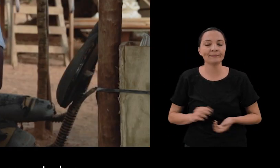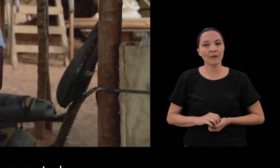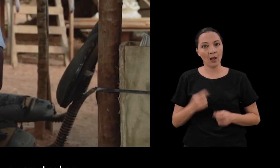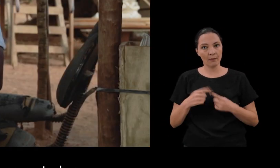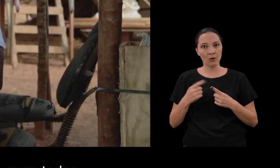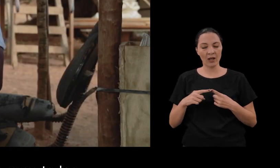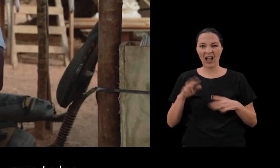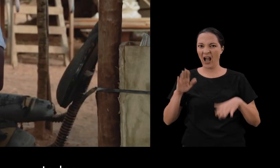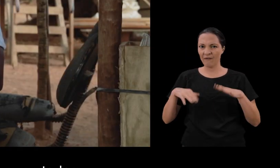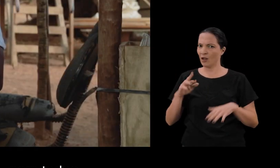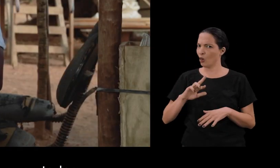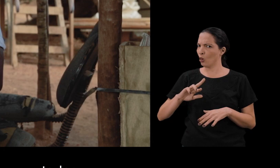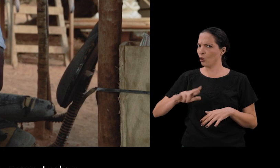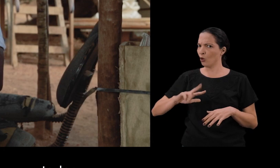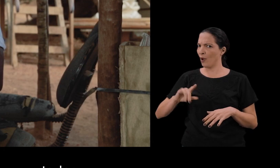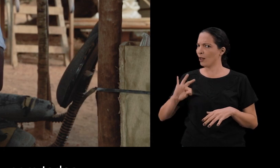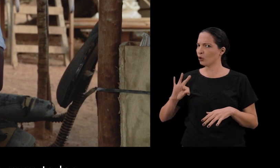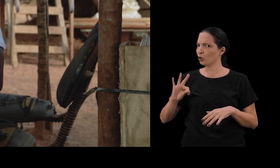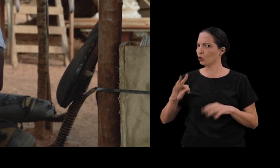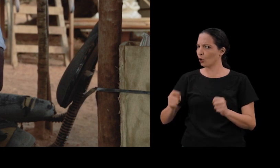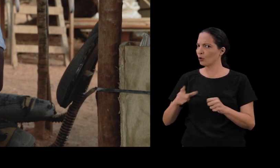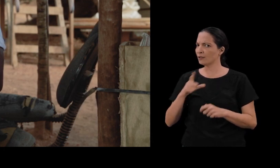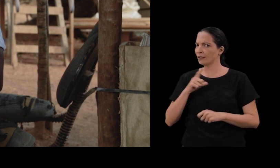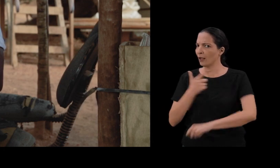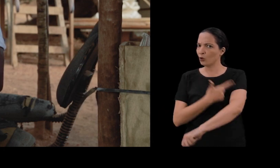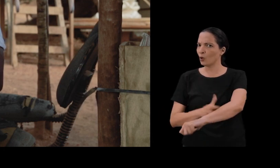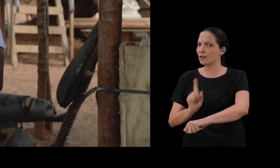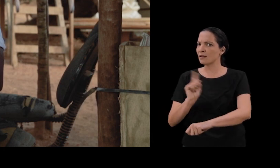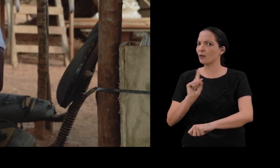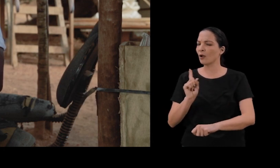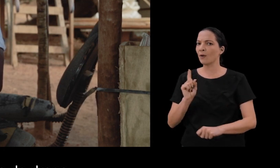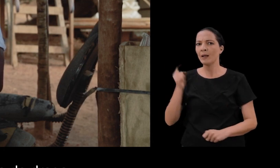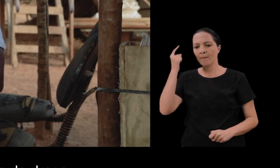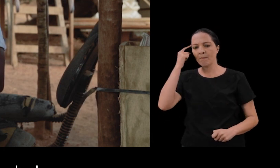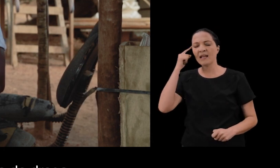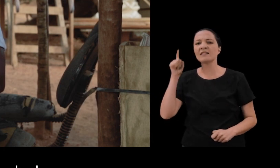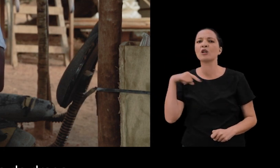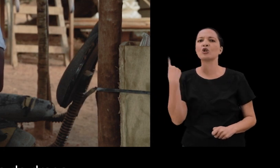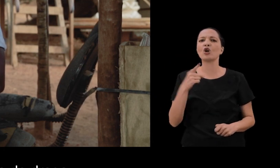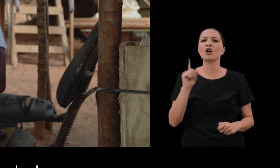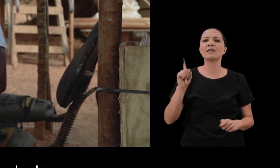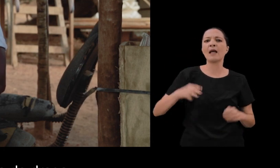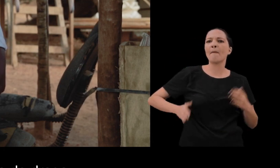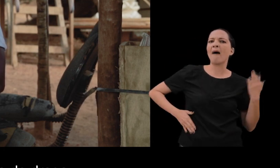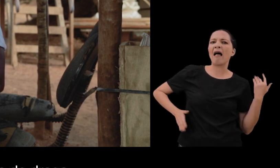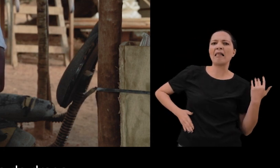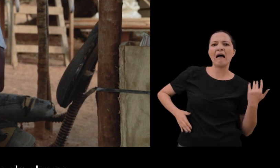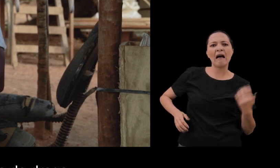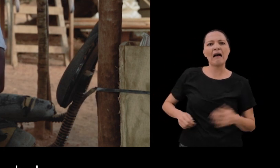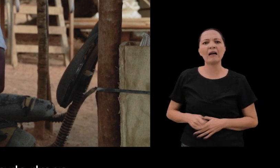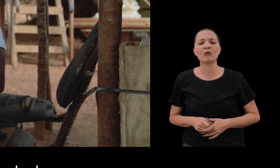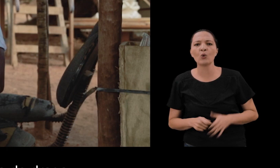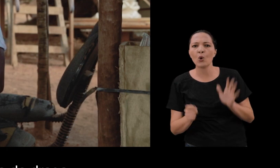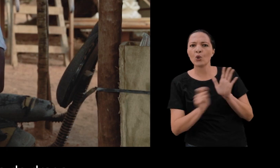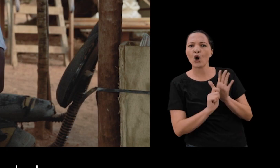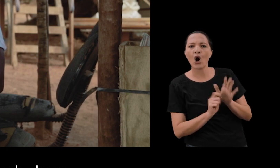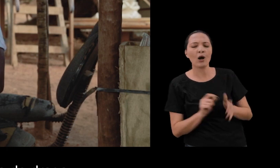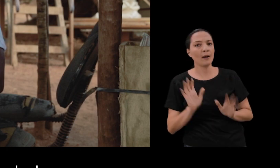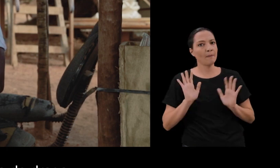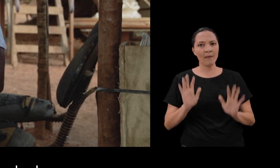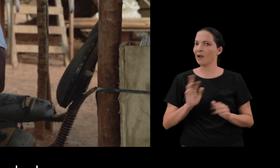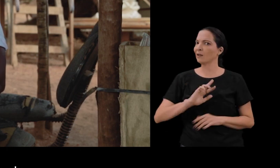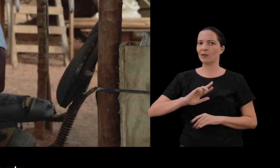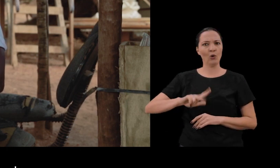às vezes nem todos eles vêm com educação, vêm achando que tem na ocupação, tem malandro, tem usuário de droga, tem pessoas que mexem com o